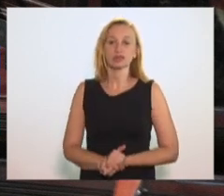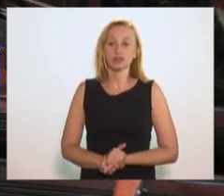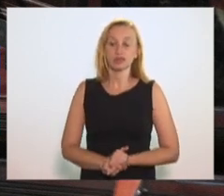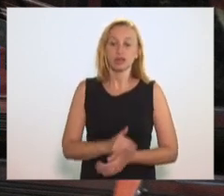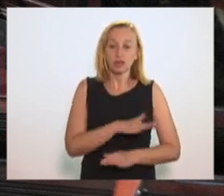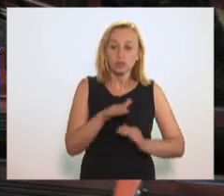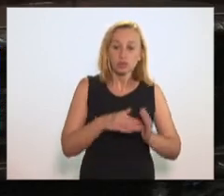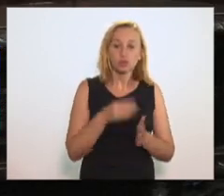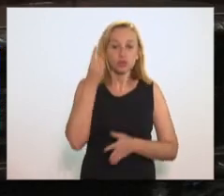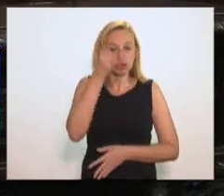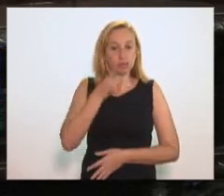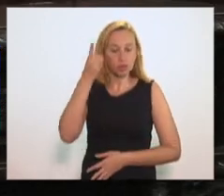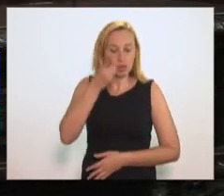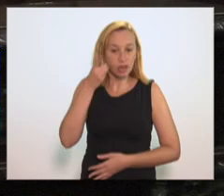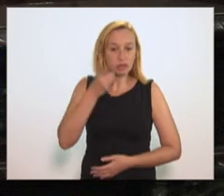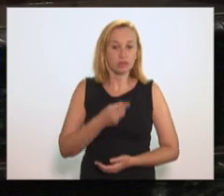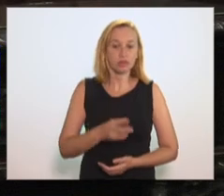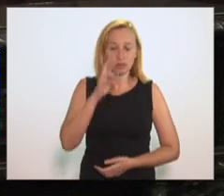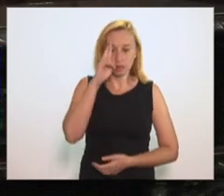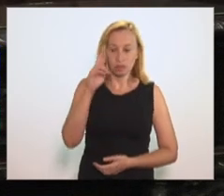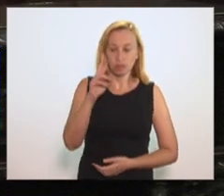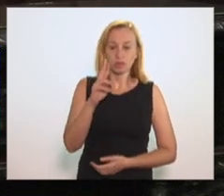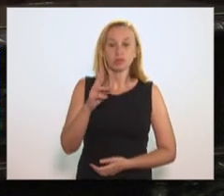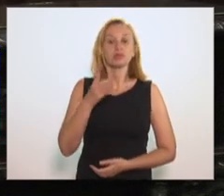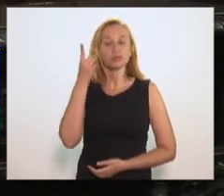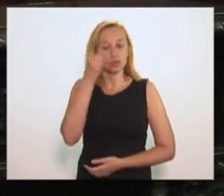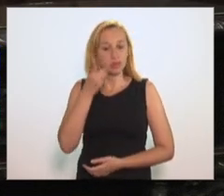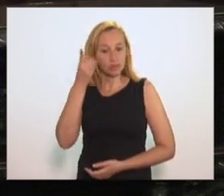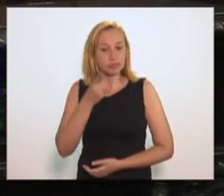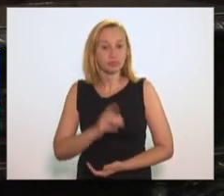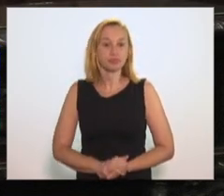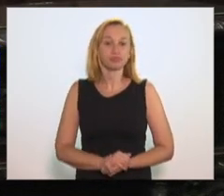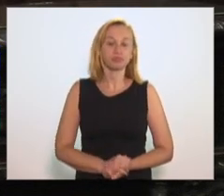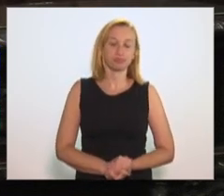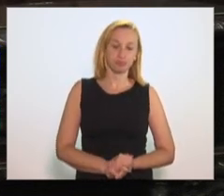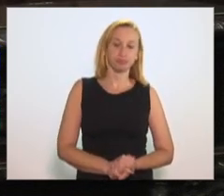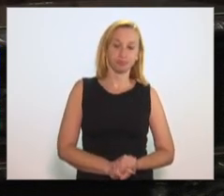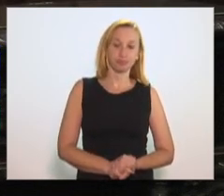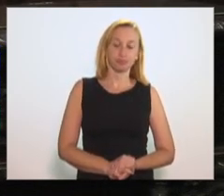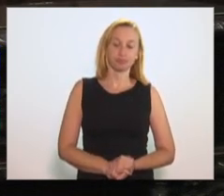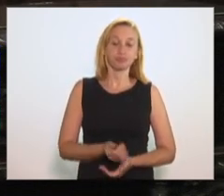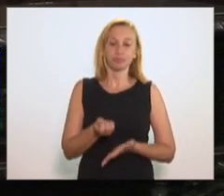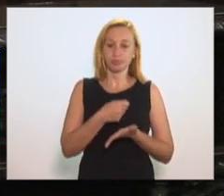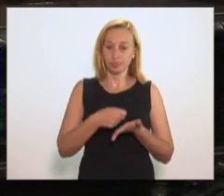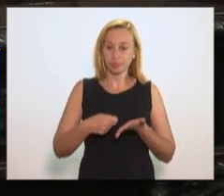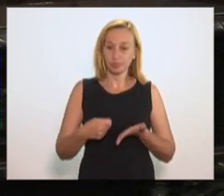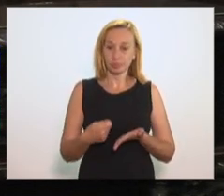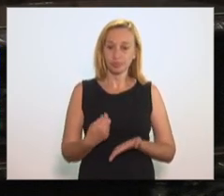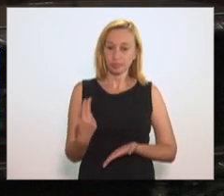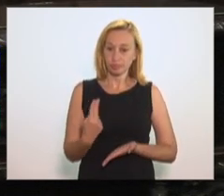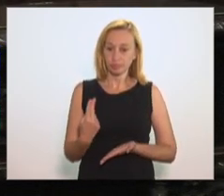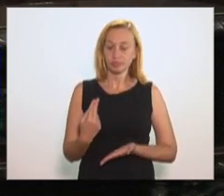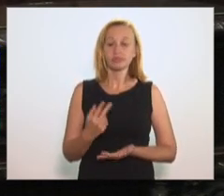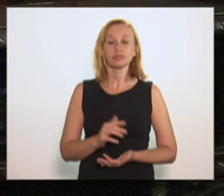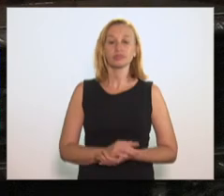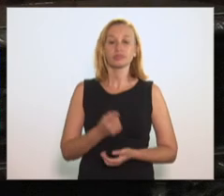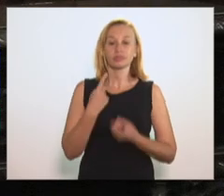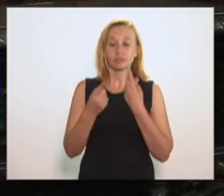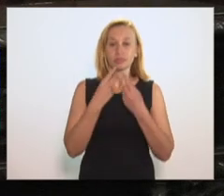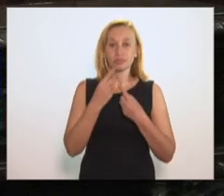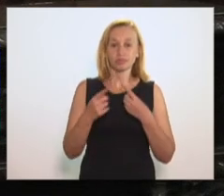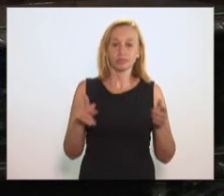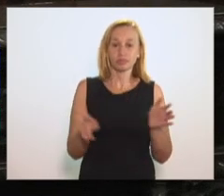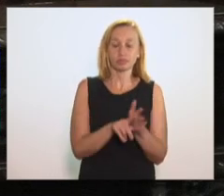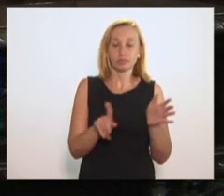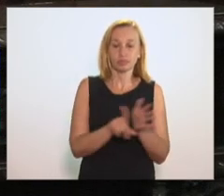deputadas senhores deputados eu fiz questão de me inscrever para discutir o projeto de lei